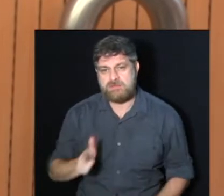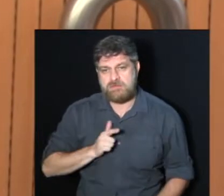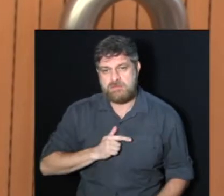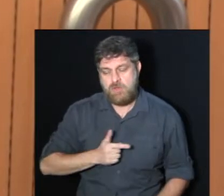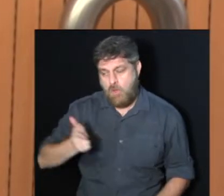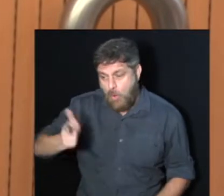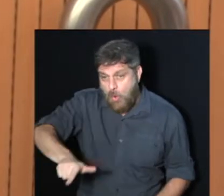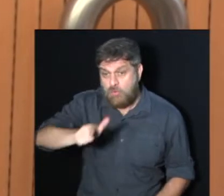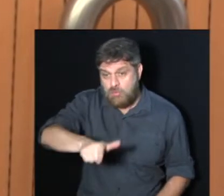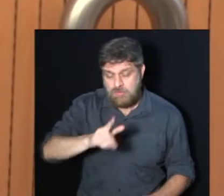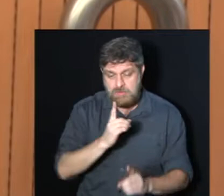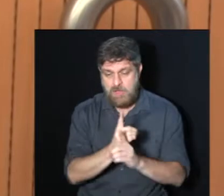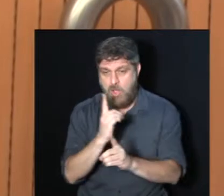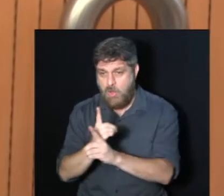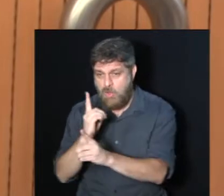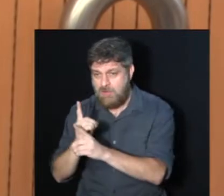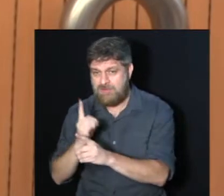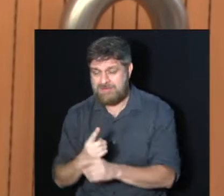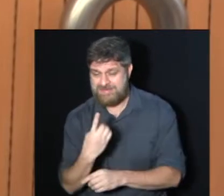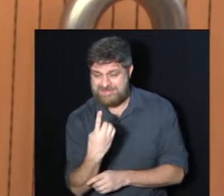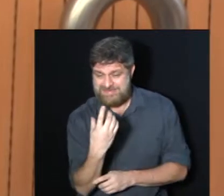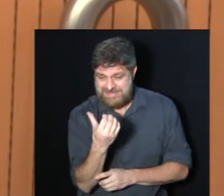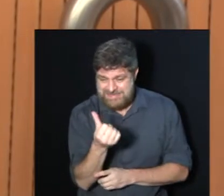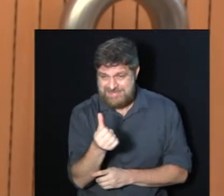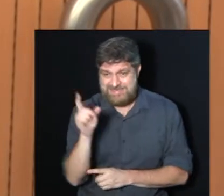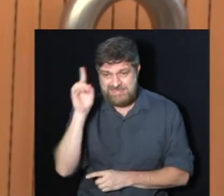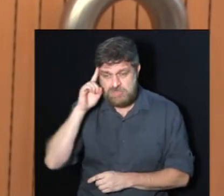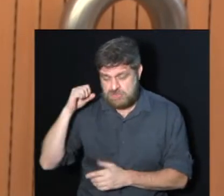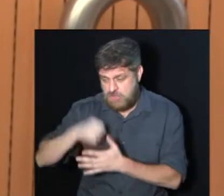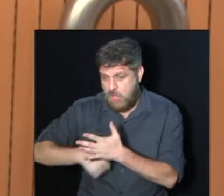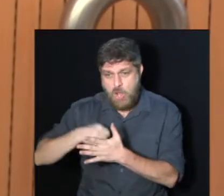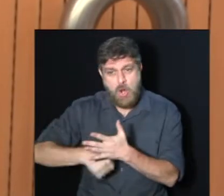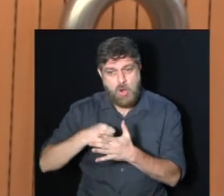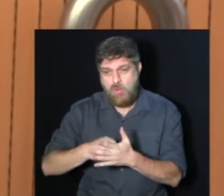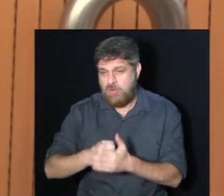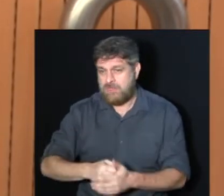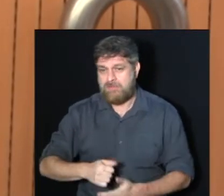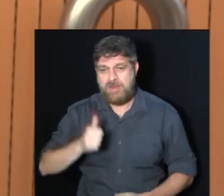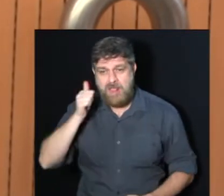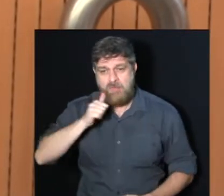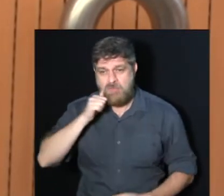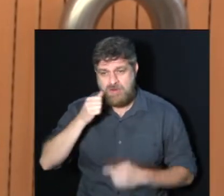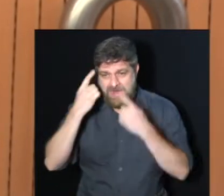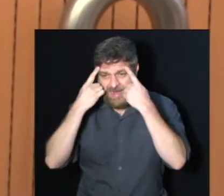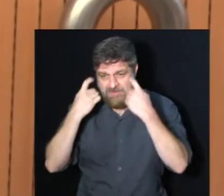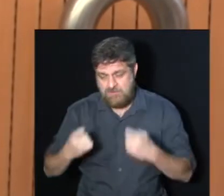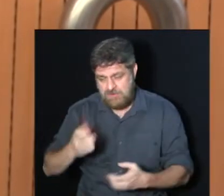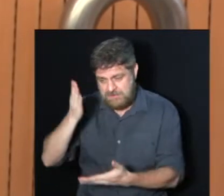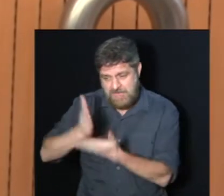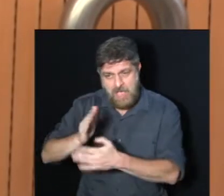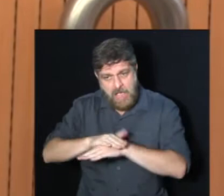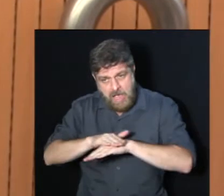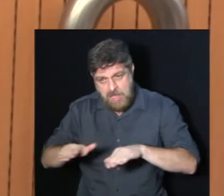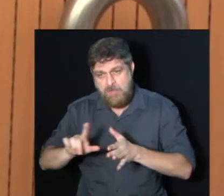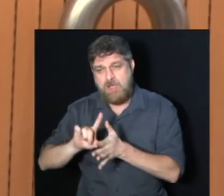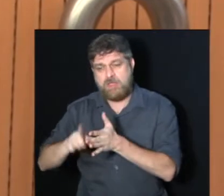que compõem os 16 dias de ativismo pelo fim da violência contra as mulheres, que eu vou falar um pouco mais daqui a